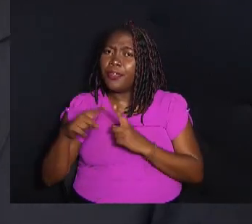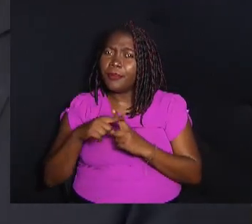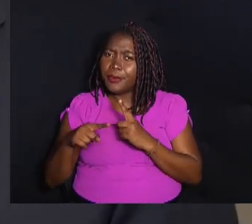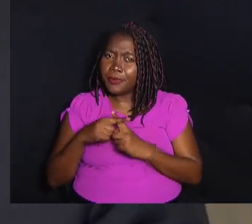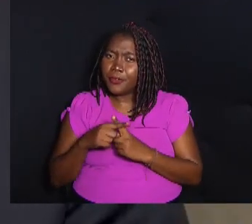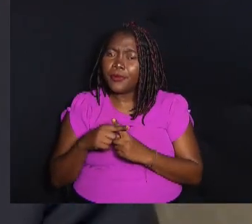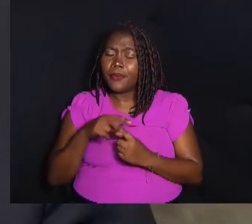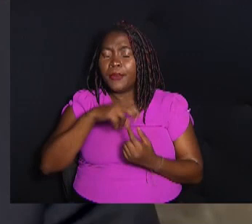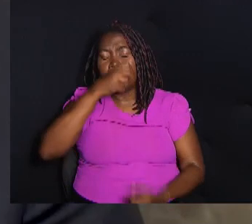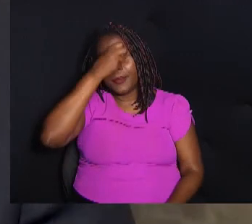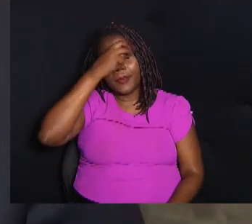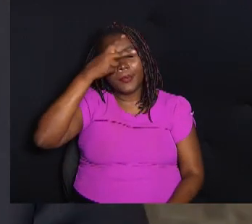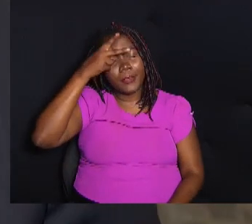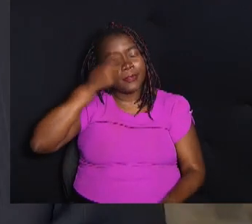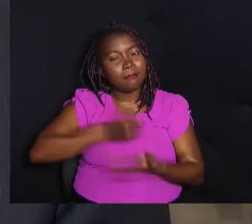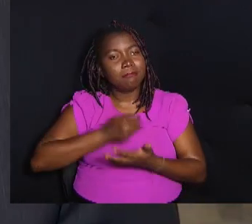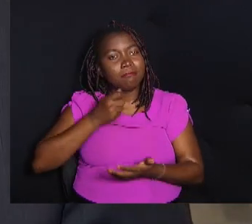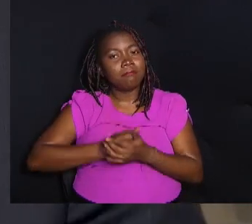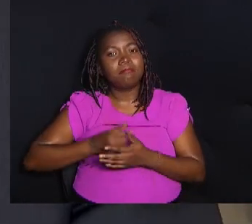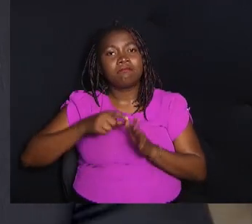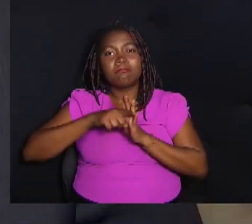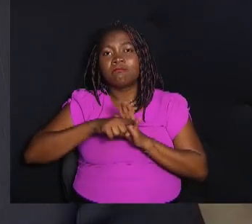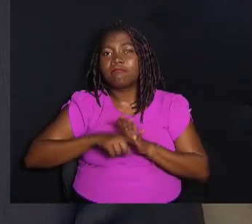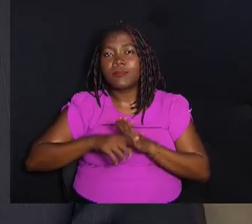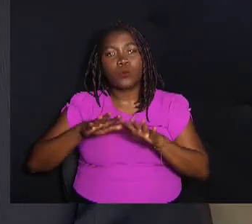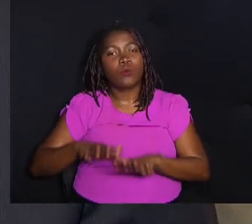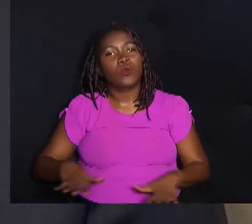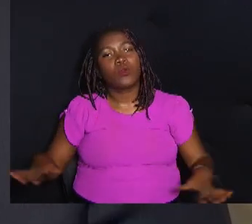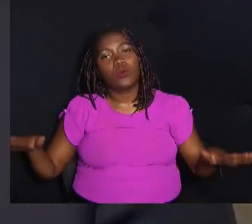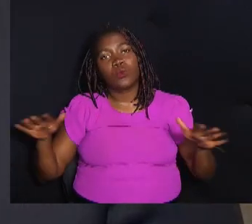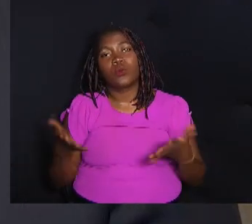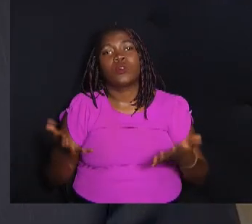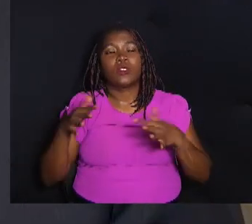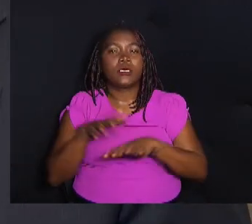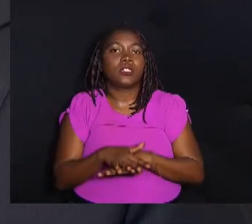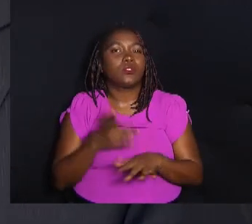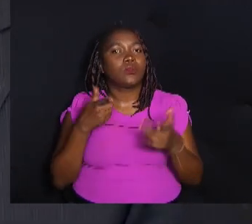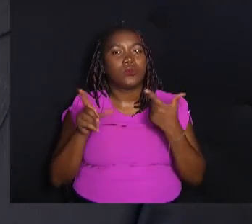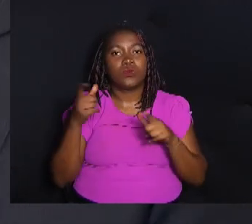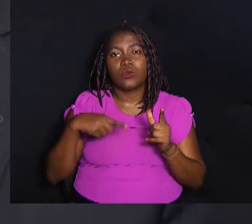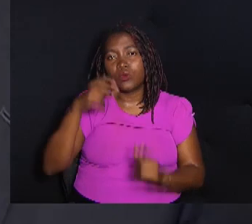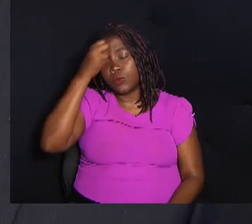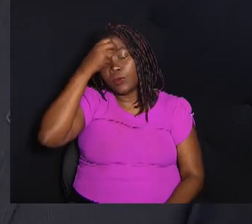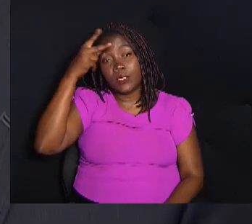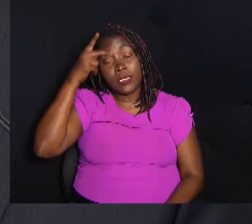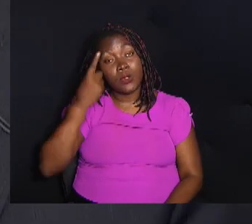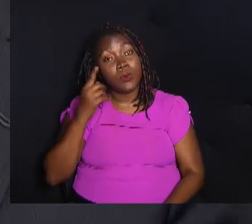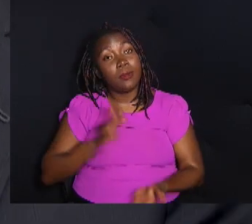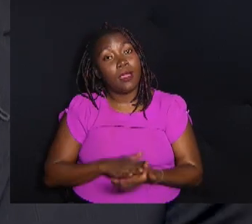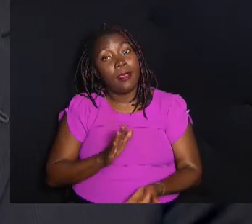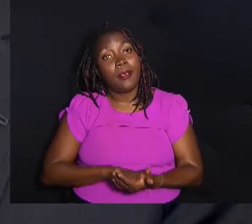município precisa ser analisado como um todo totalmente integrado com outros municípios e uma das demandas